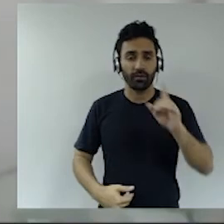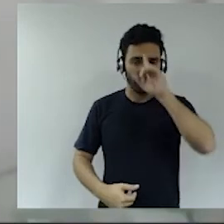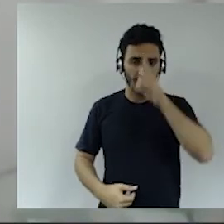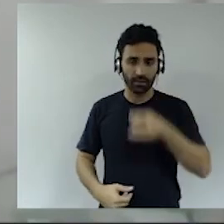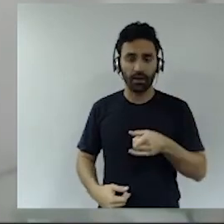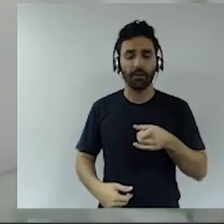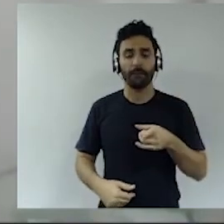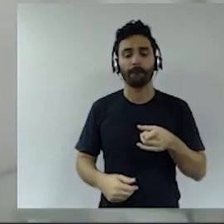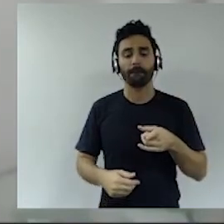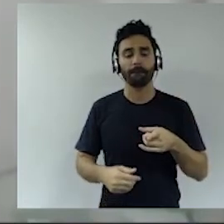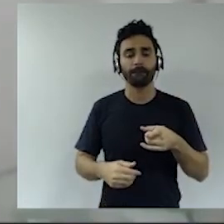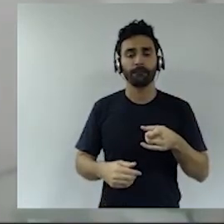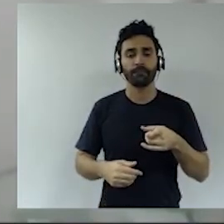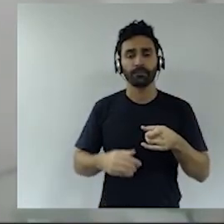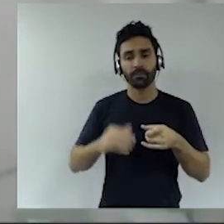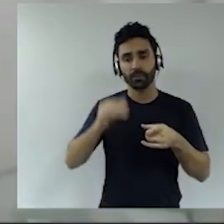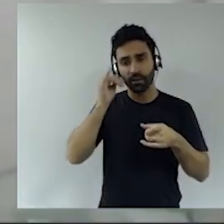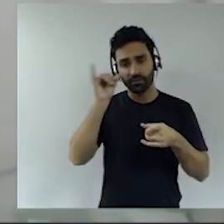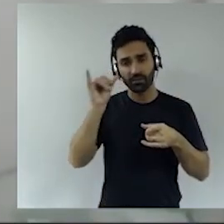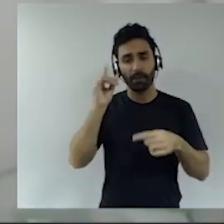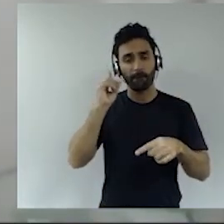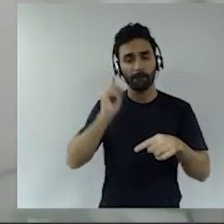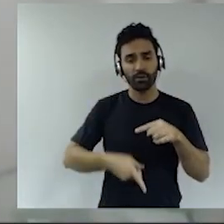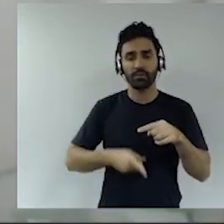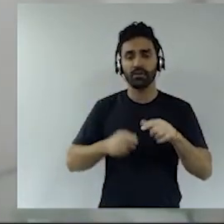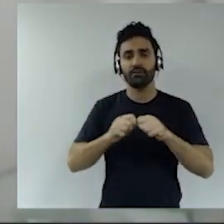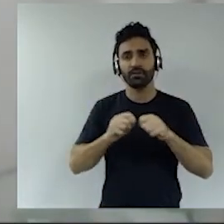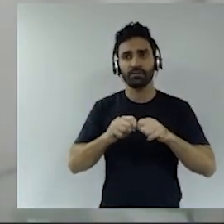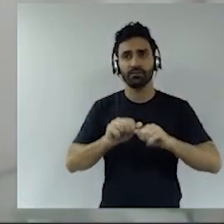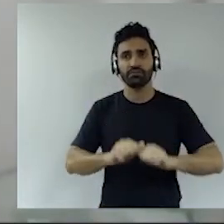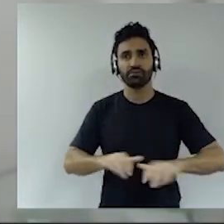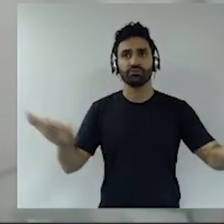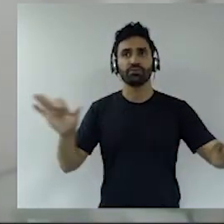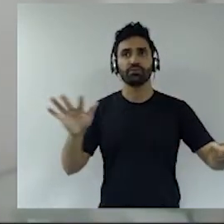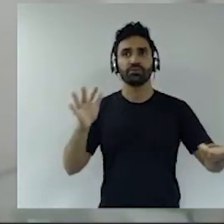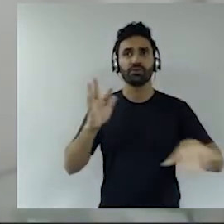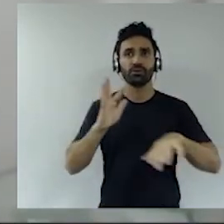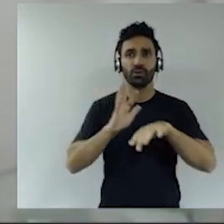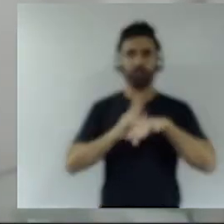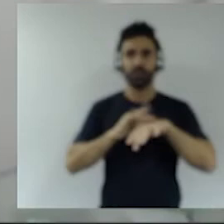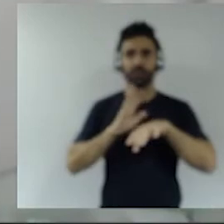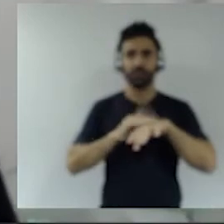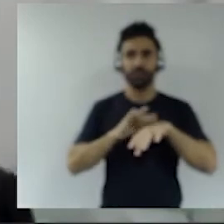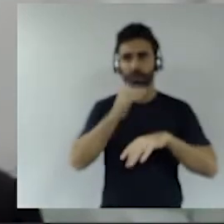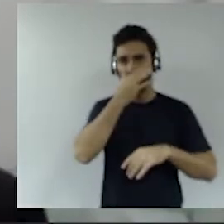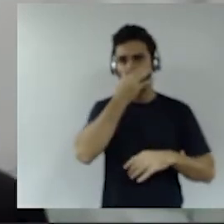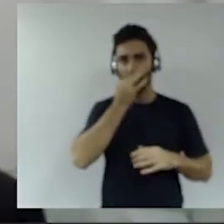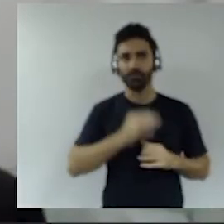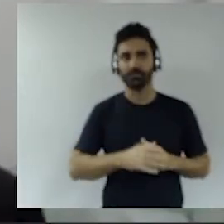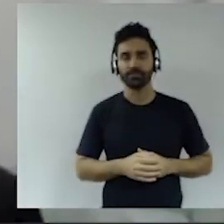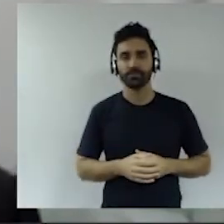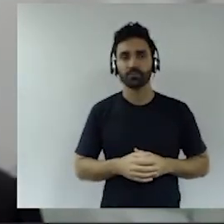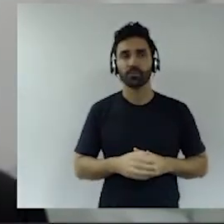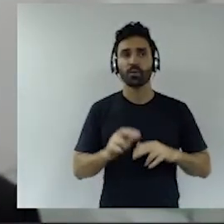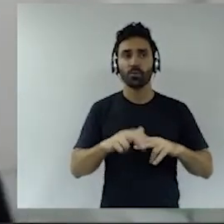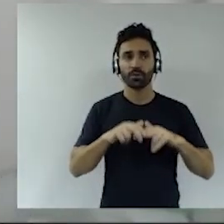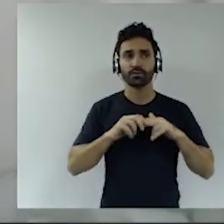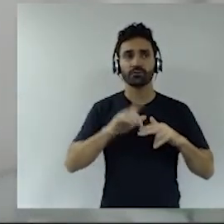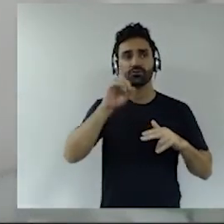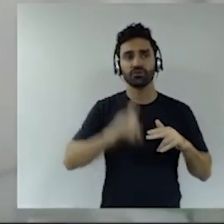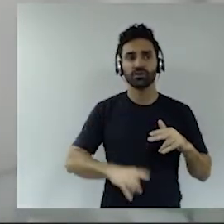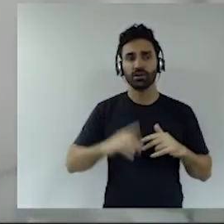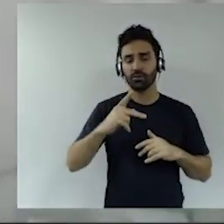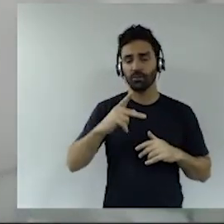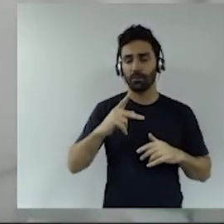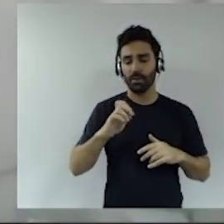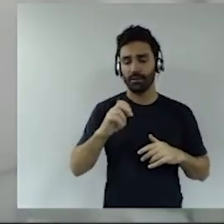destinada a impedir introdução ou propagação de doença contagiosa. Nesse aspecto do direito penal, vem